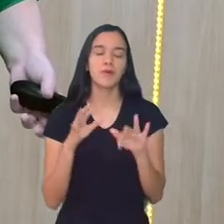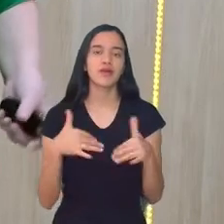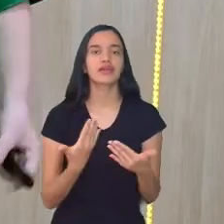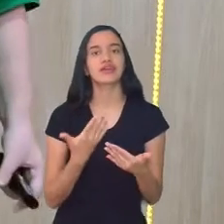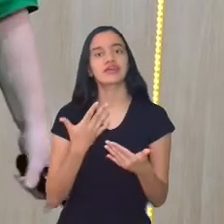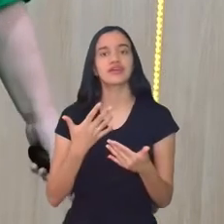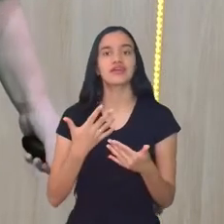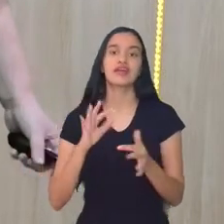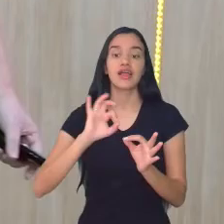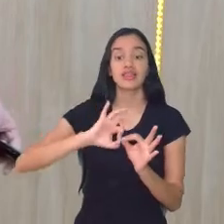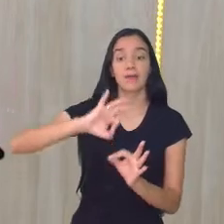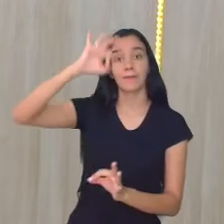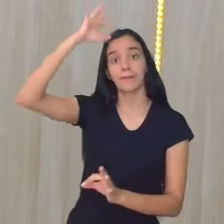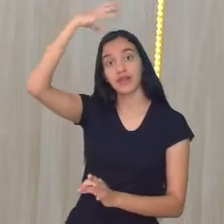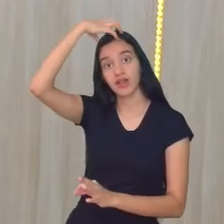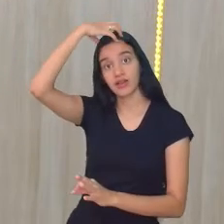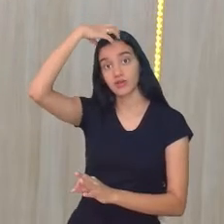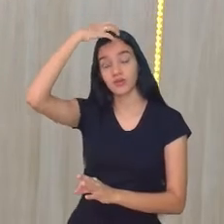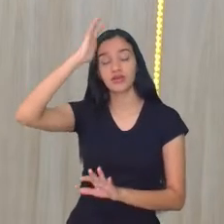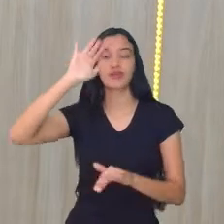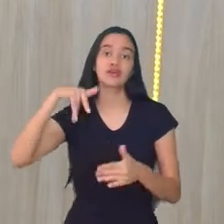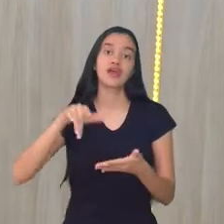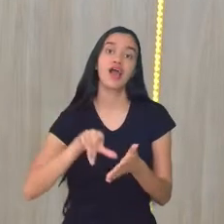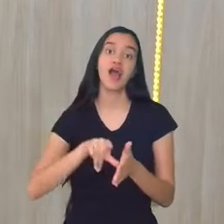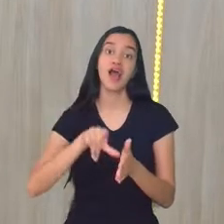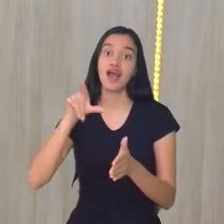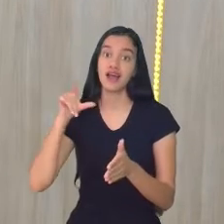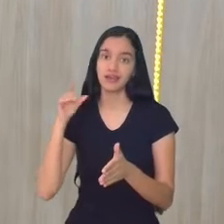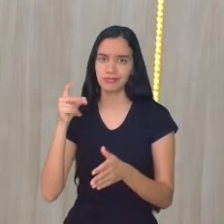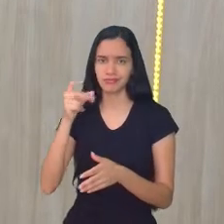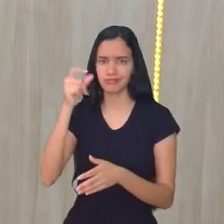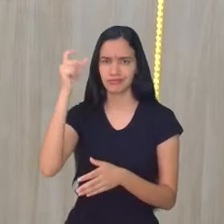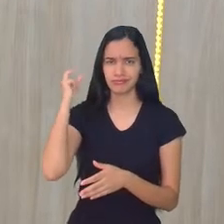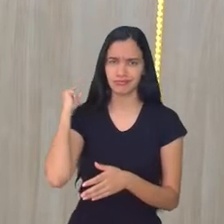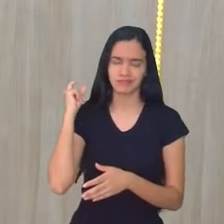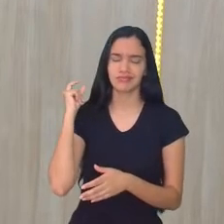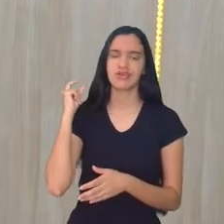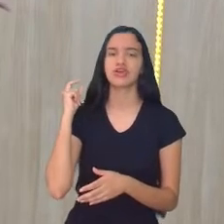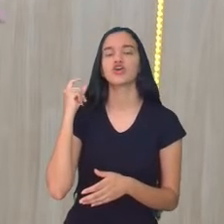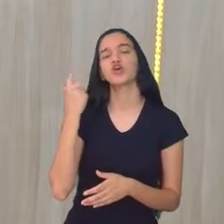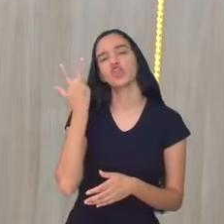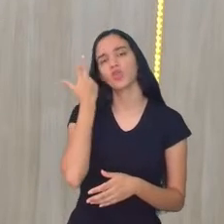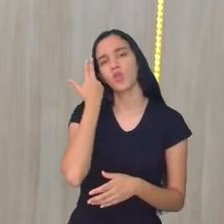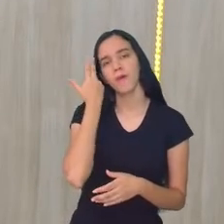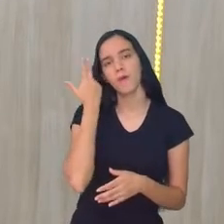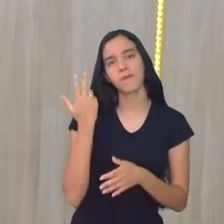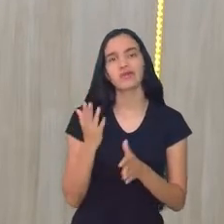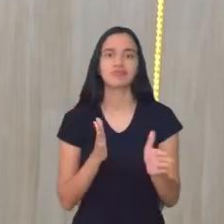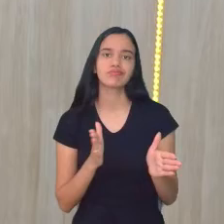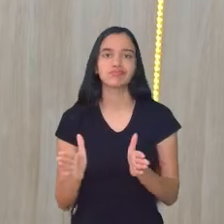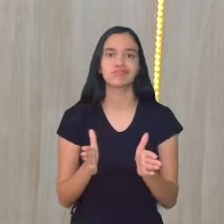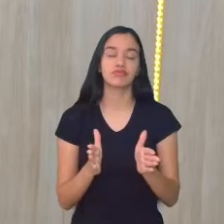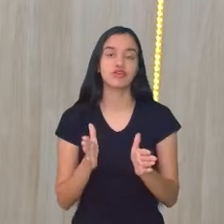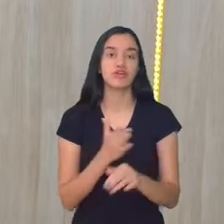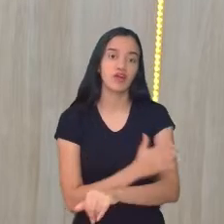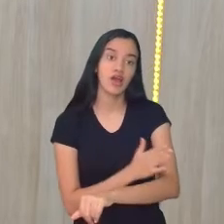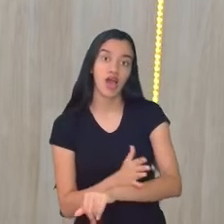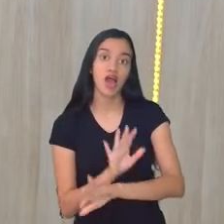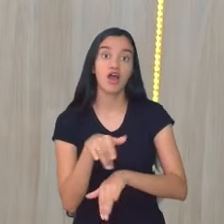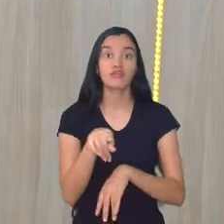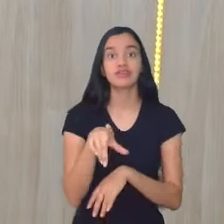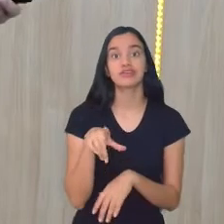rei. Anterior a essa época do rei, que era normalmente Idade Média, você